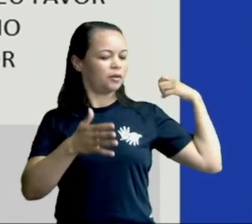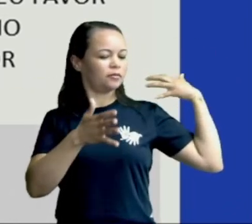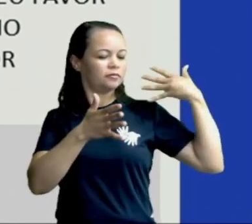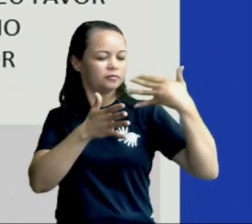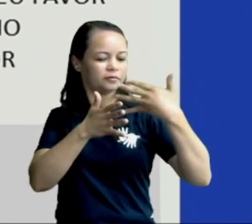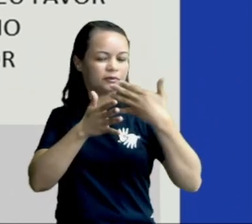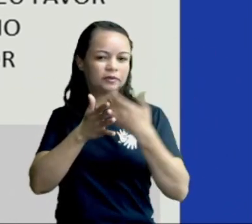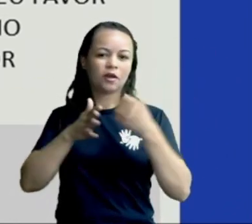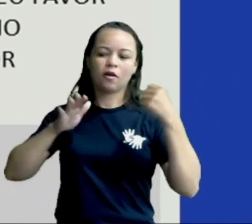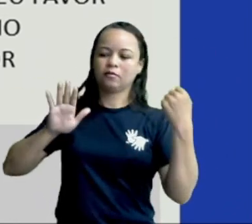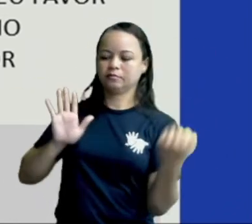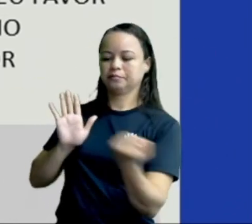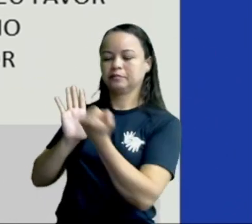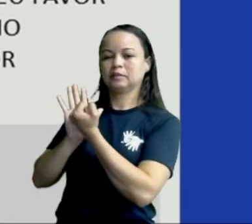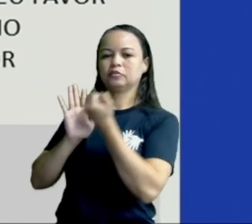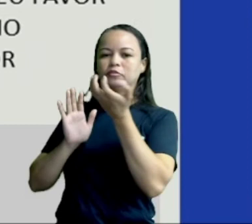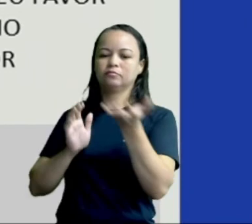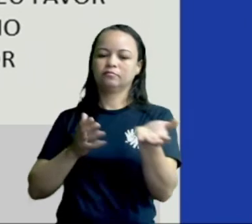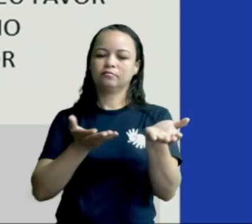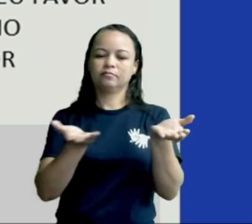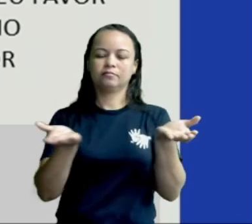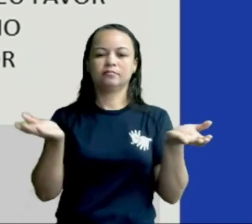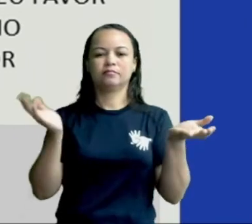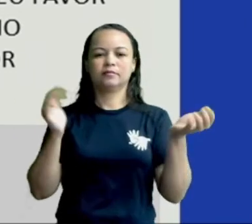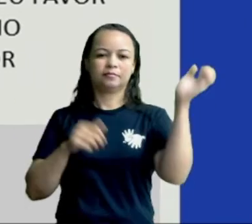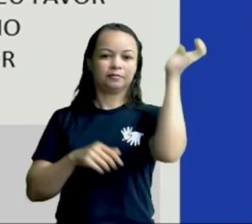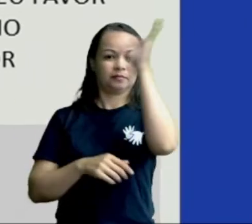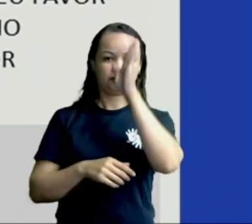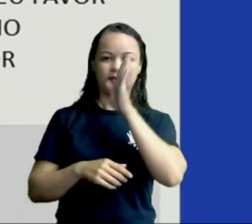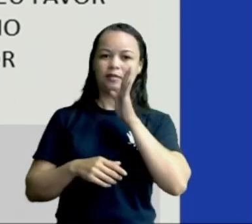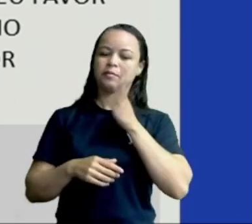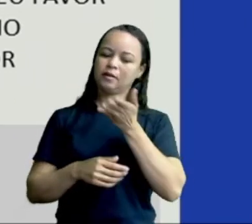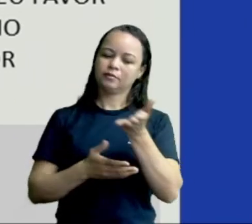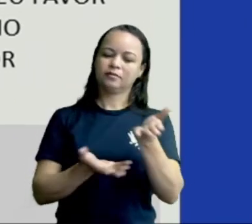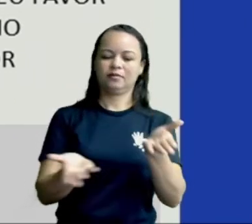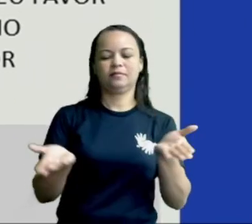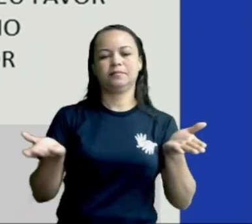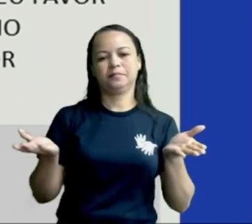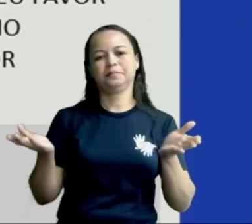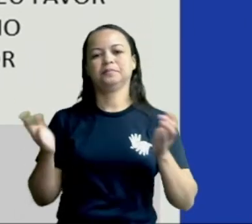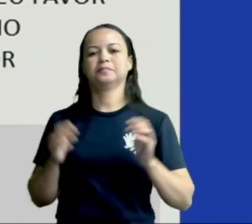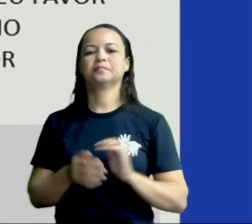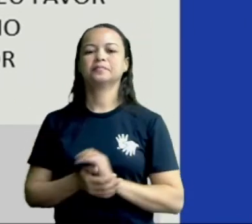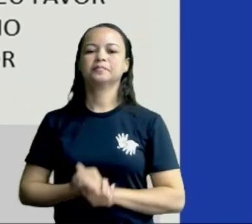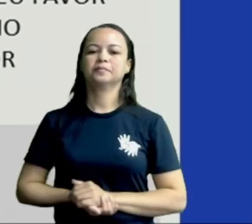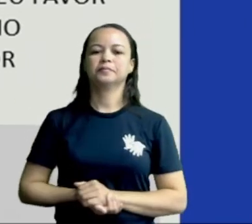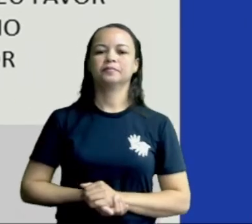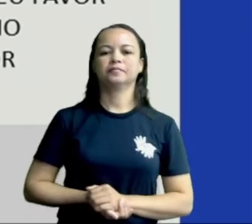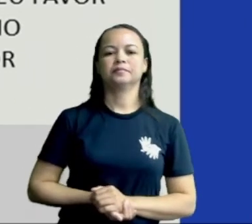o capítulo da história de nossa amada terra brasileira.